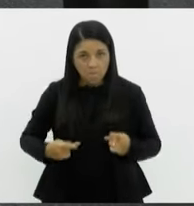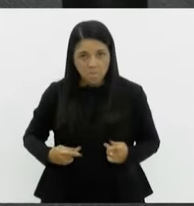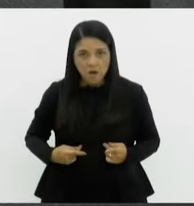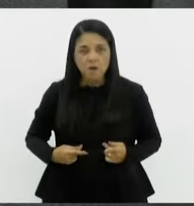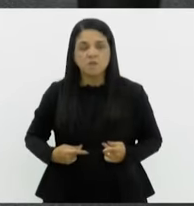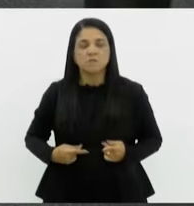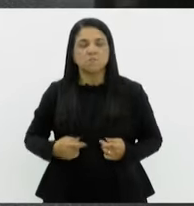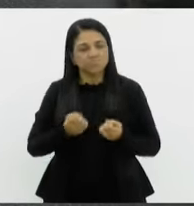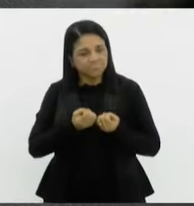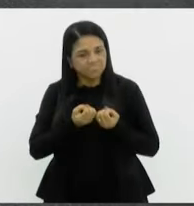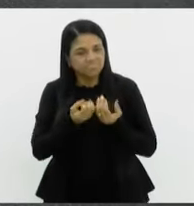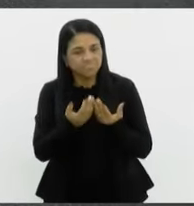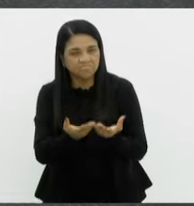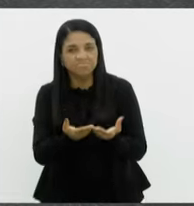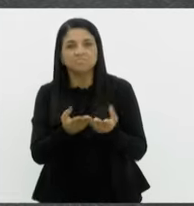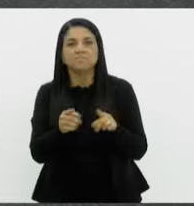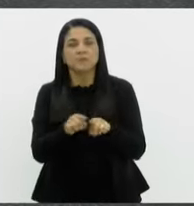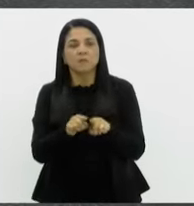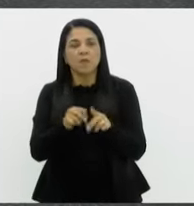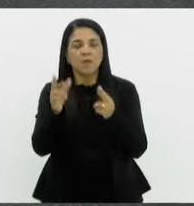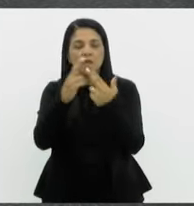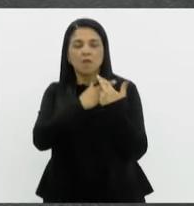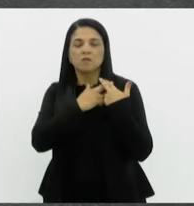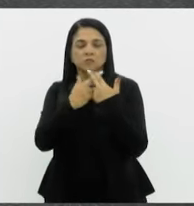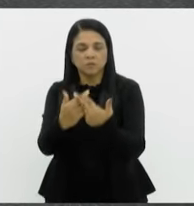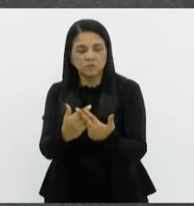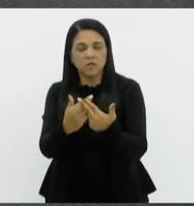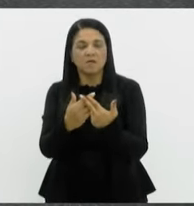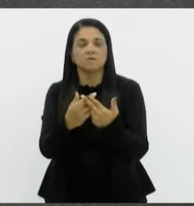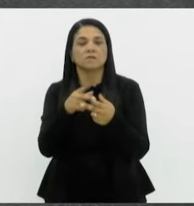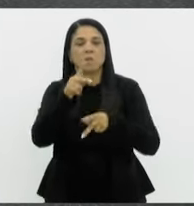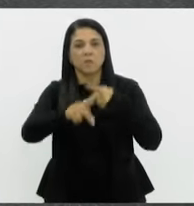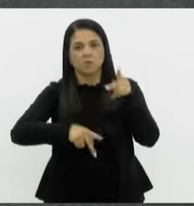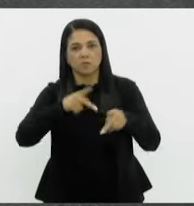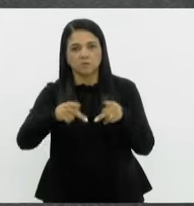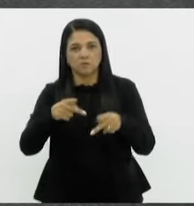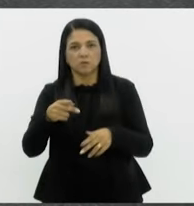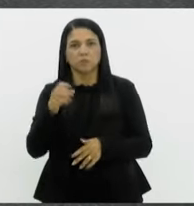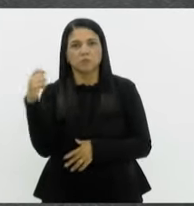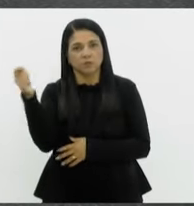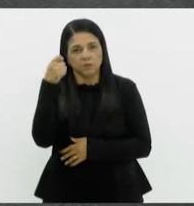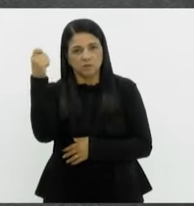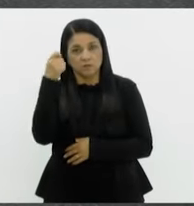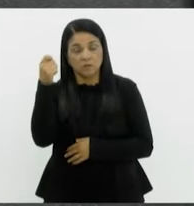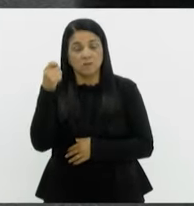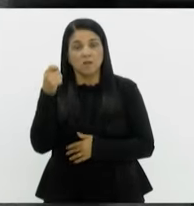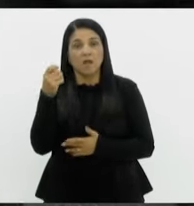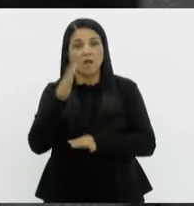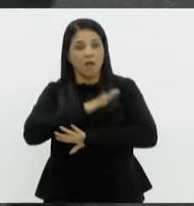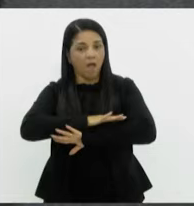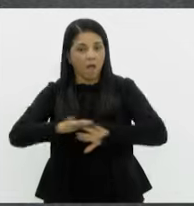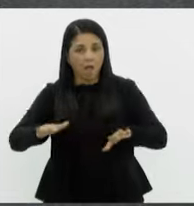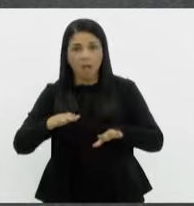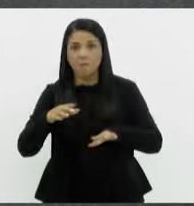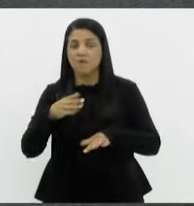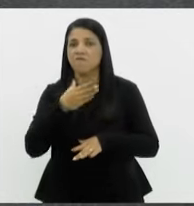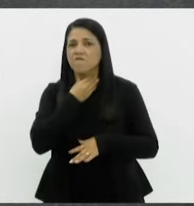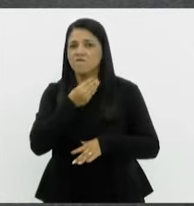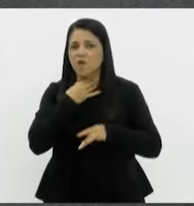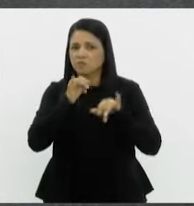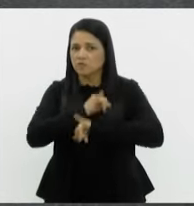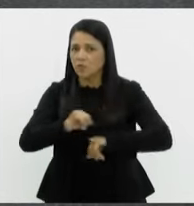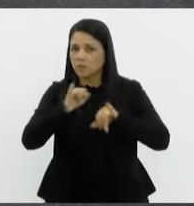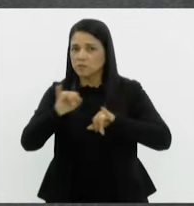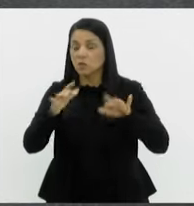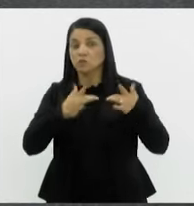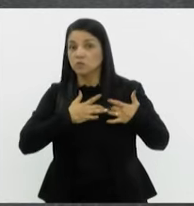de maneira responsável à população do Rio Grande do Sul. Então, abaixo a fake news, vamos prestar nossa